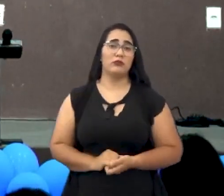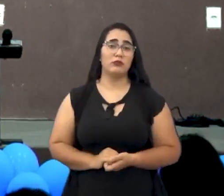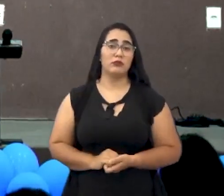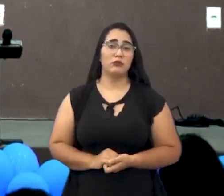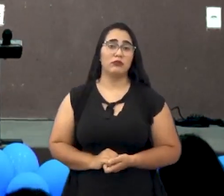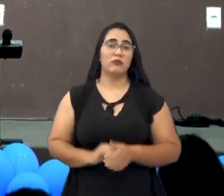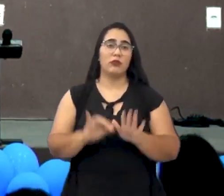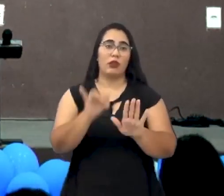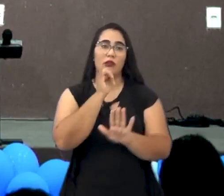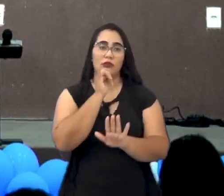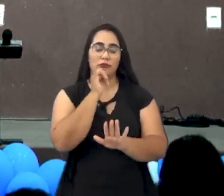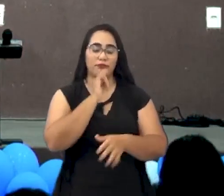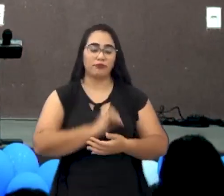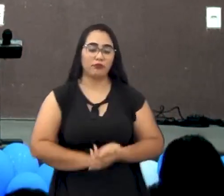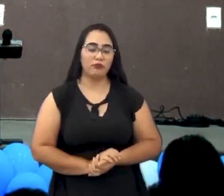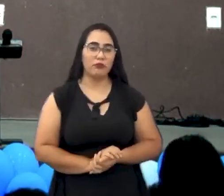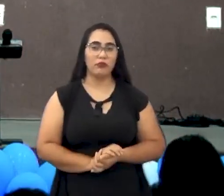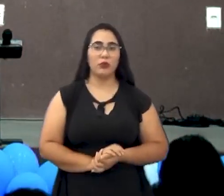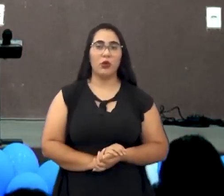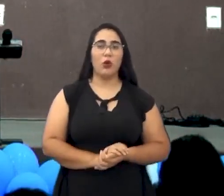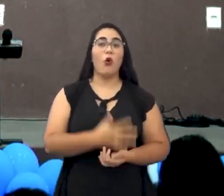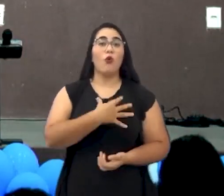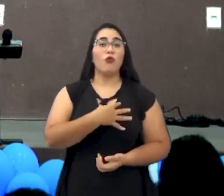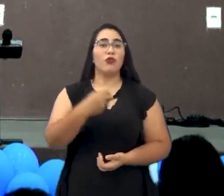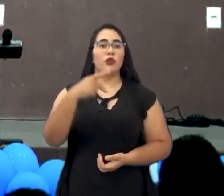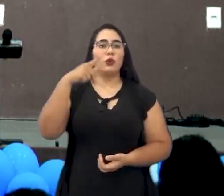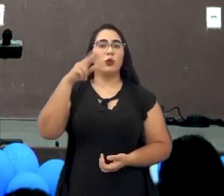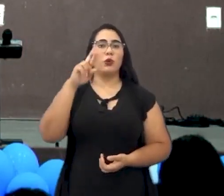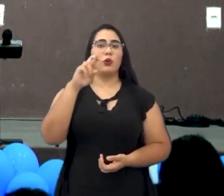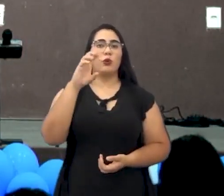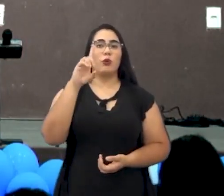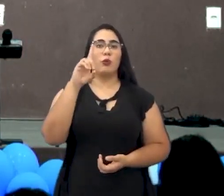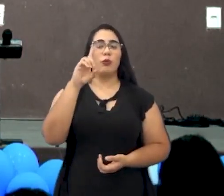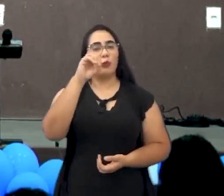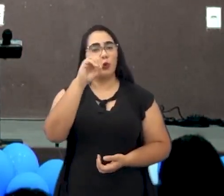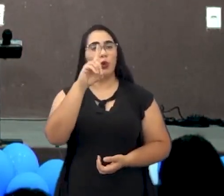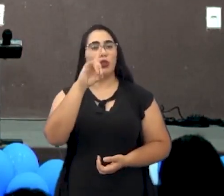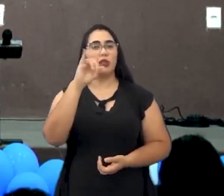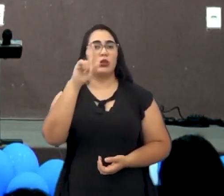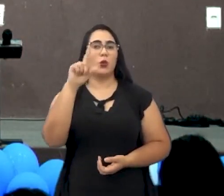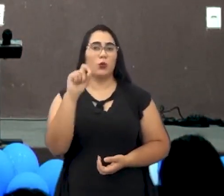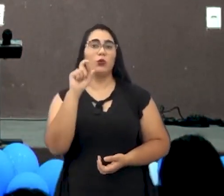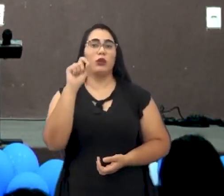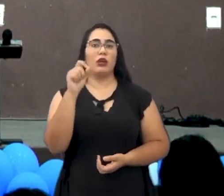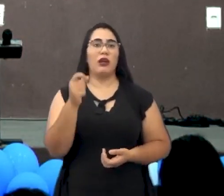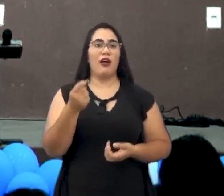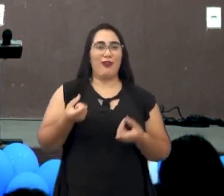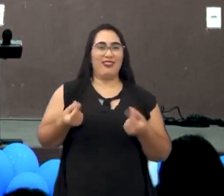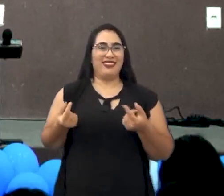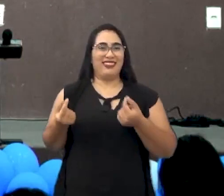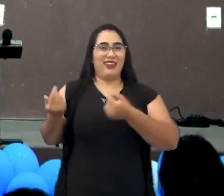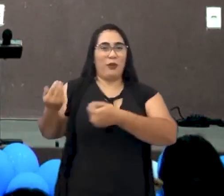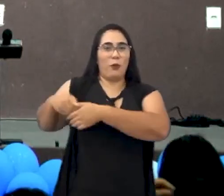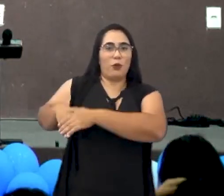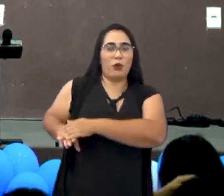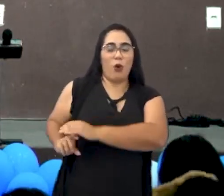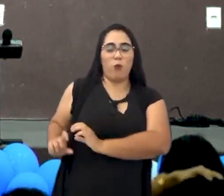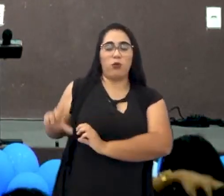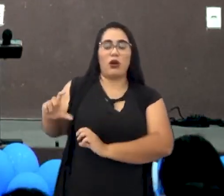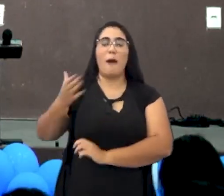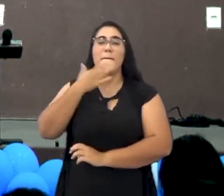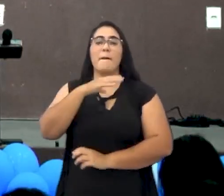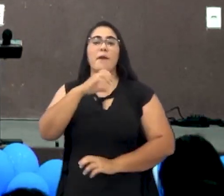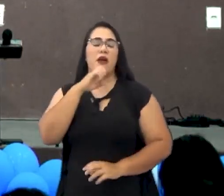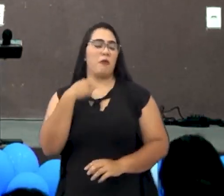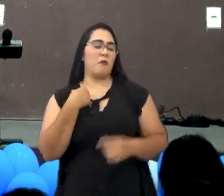Um exemplo. O filho pródigo, ele saiu cheio de riquezas e cheio de orgulho. Pai, não